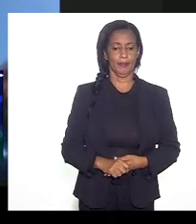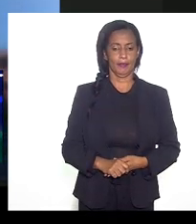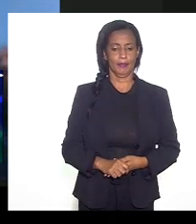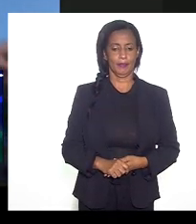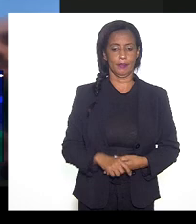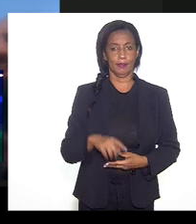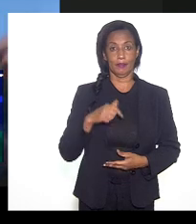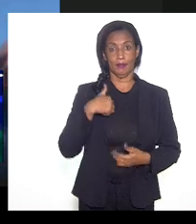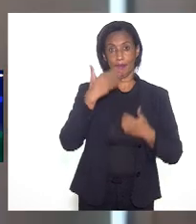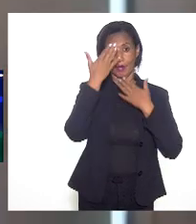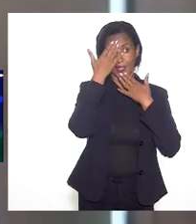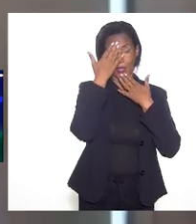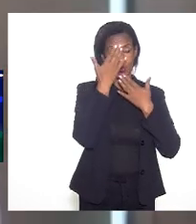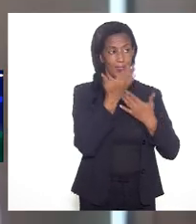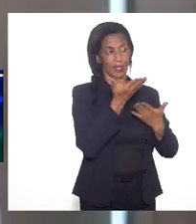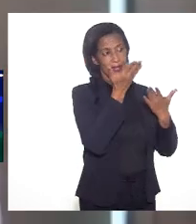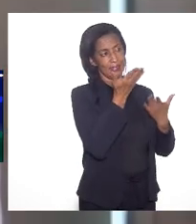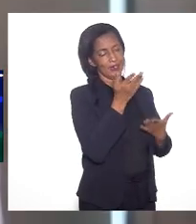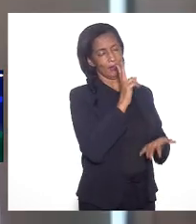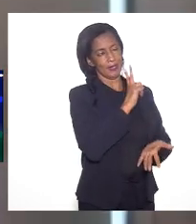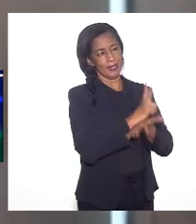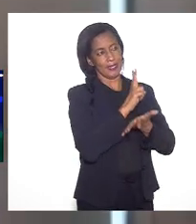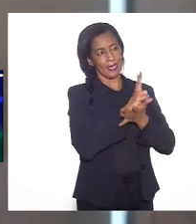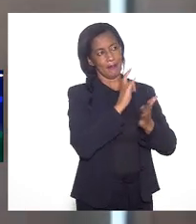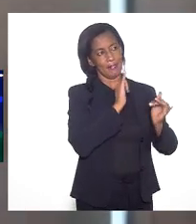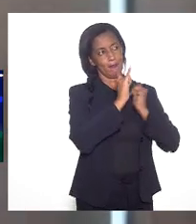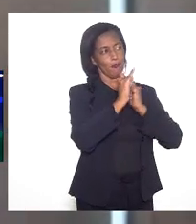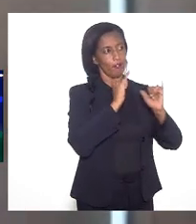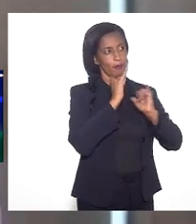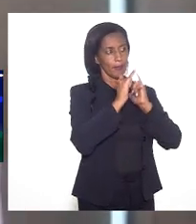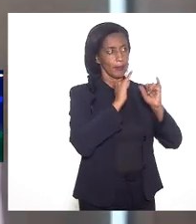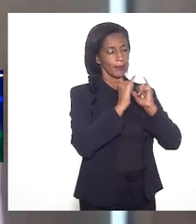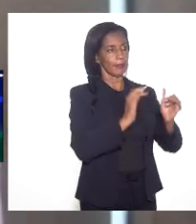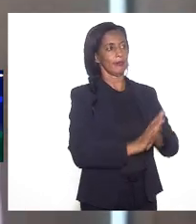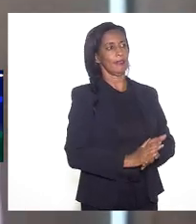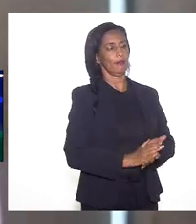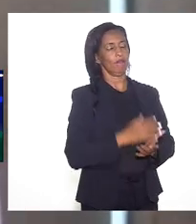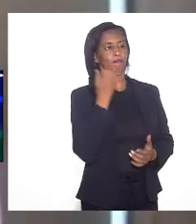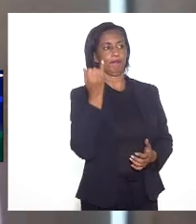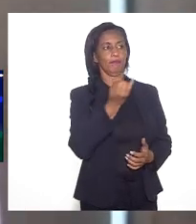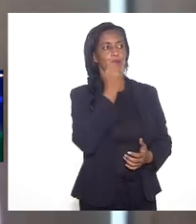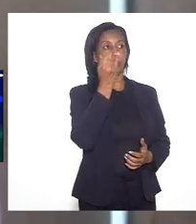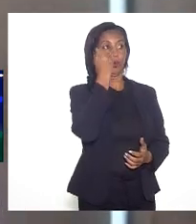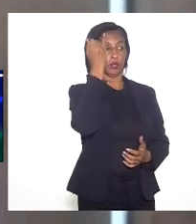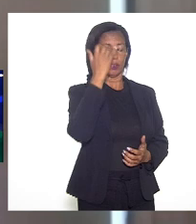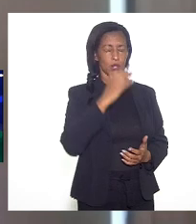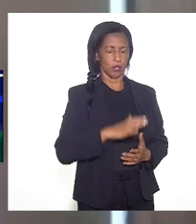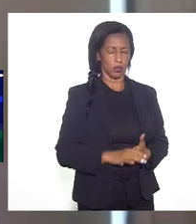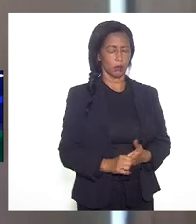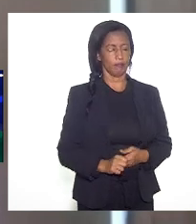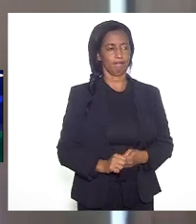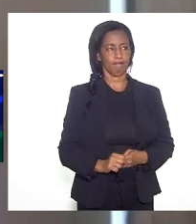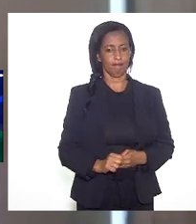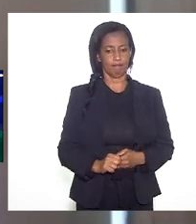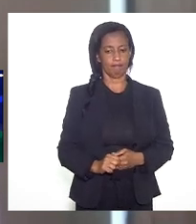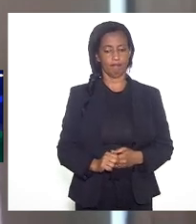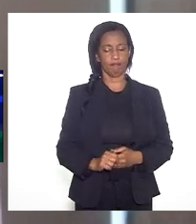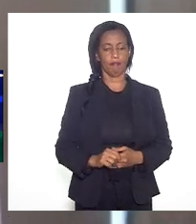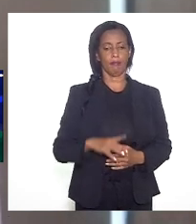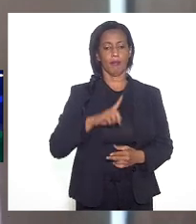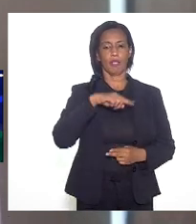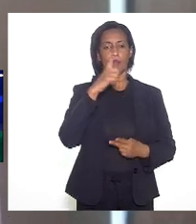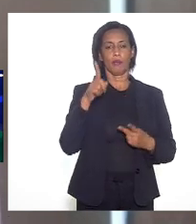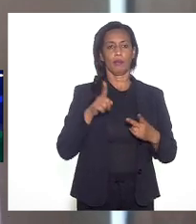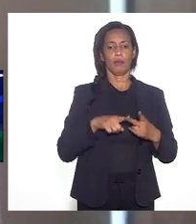Eu que agradeço, deputado, sempre trazendo informações aí essenciais para a gente, importantíssimas. Próximo inscrito